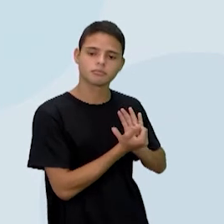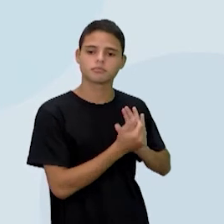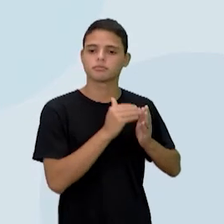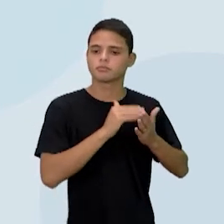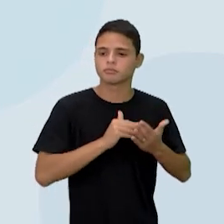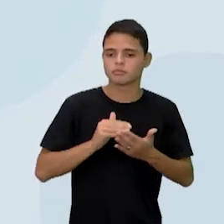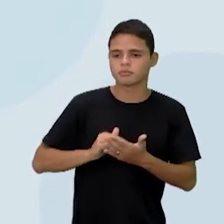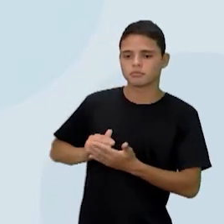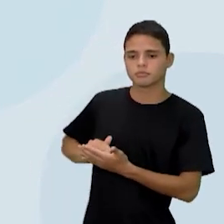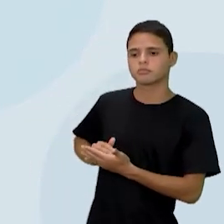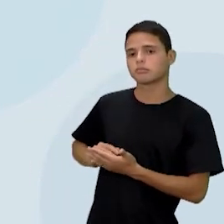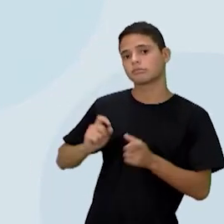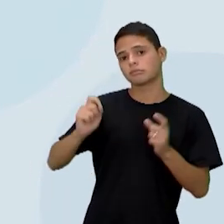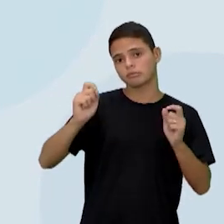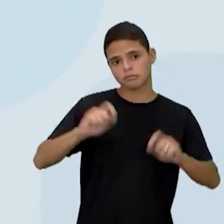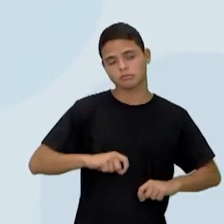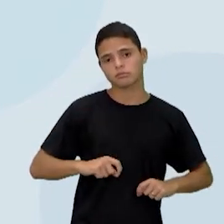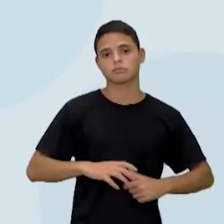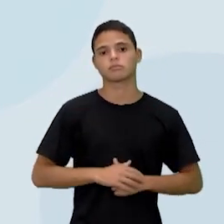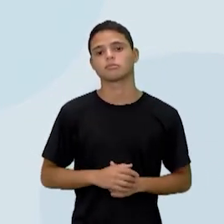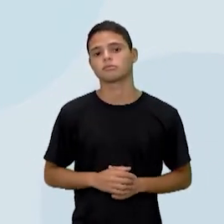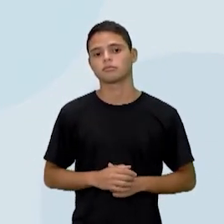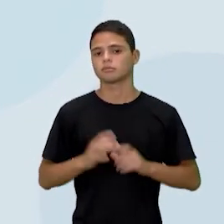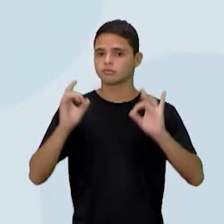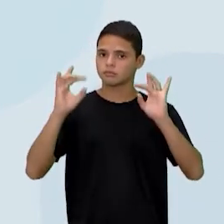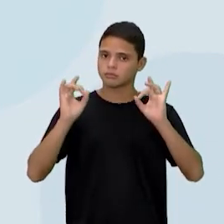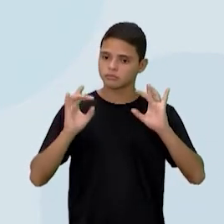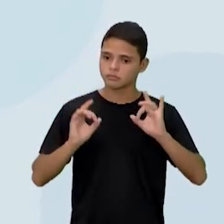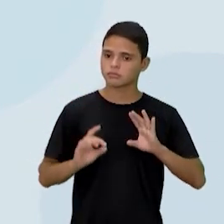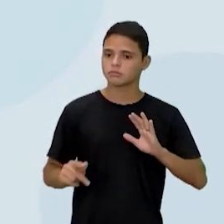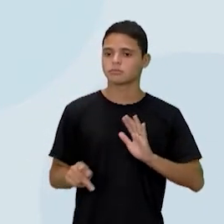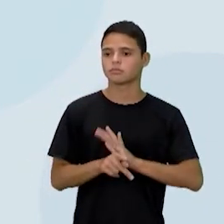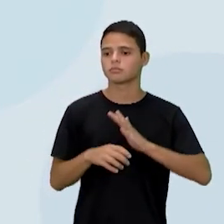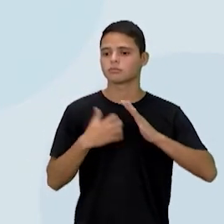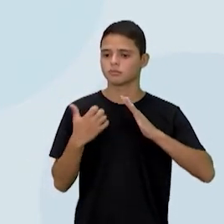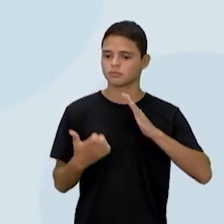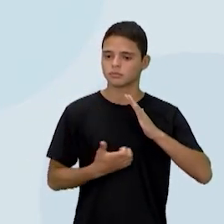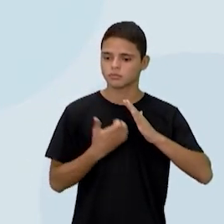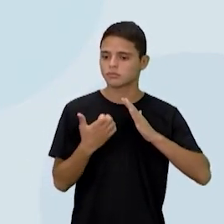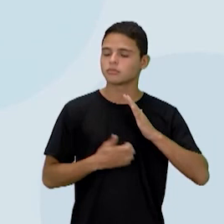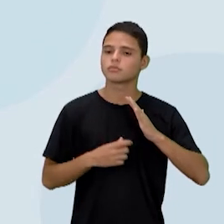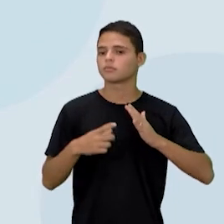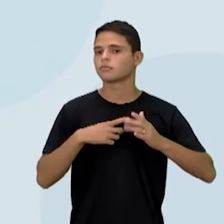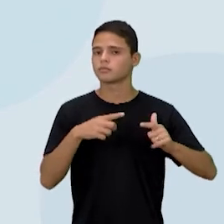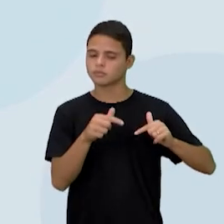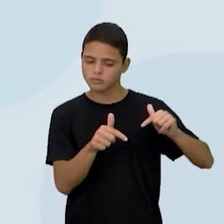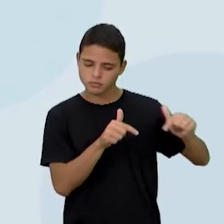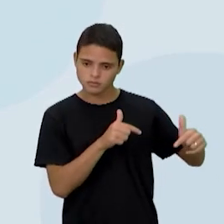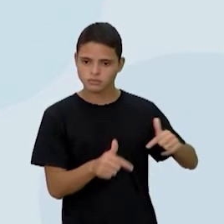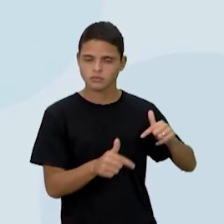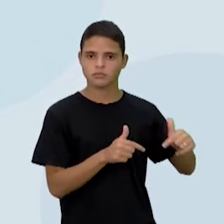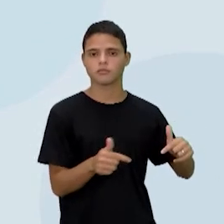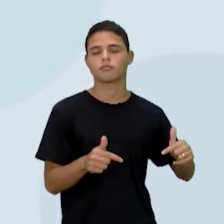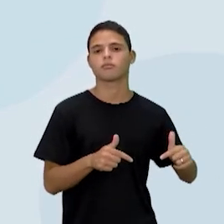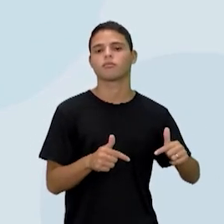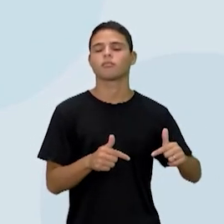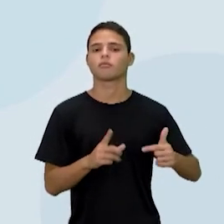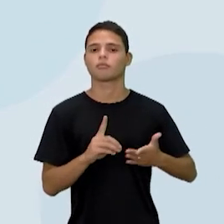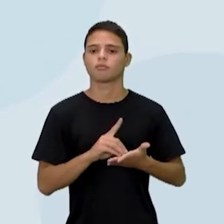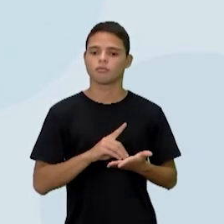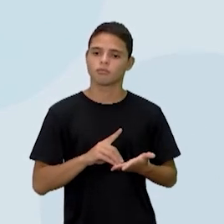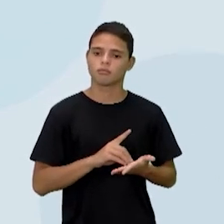muitas possibilidades, especialmente pelas empresas que estão aí trabalhando essas questões digitais,